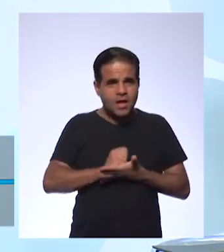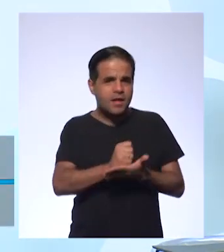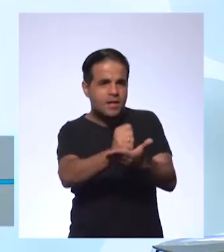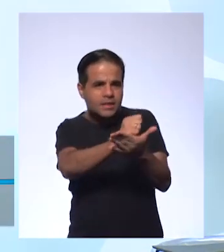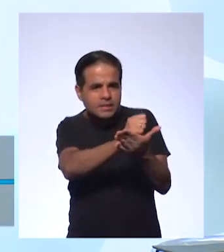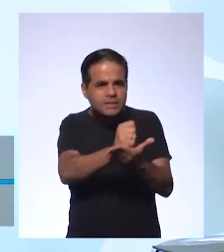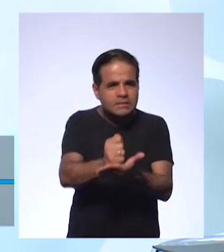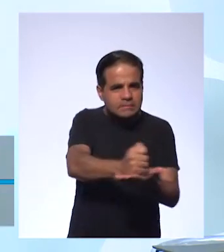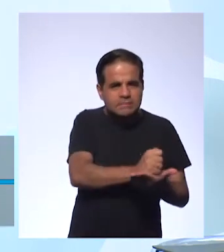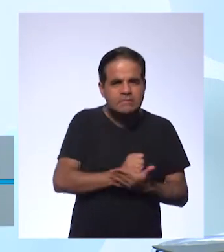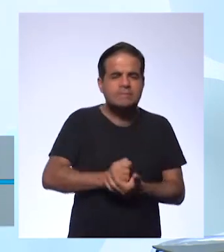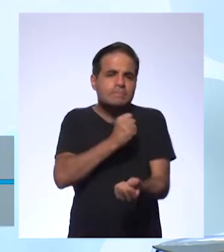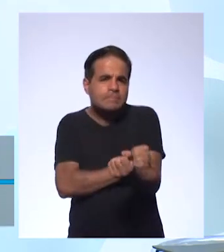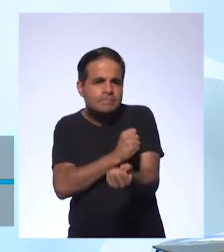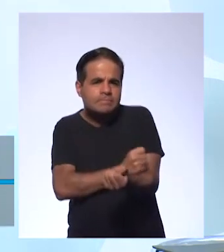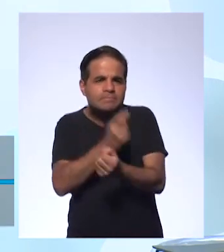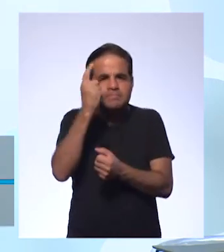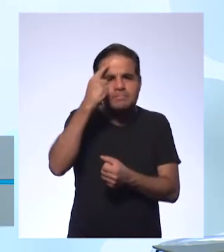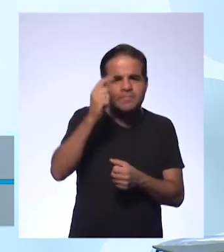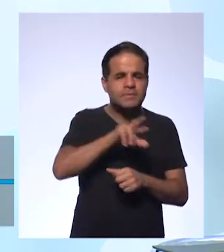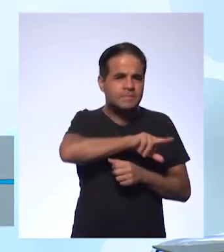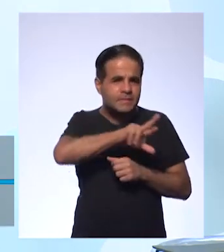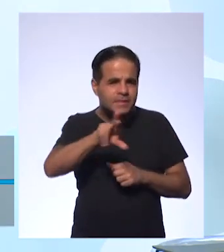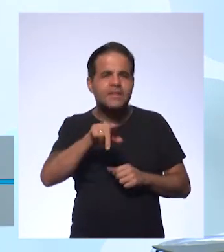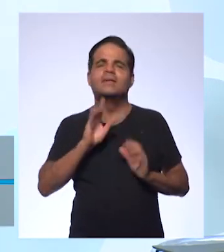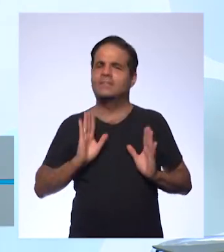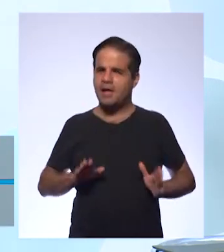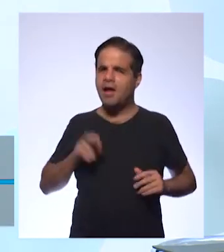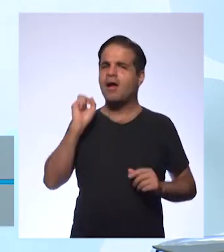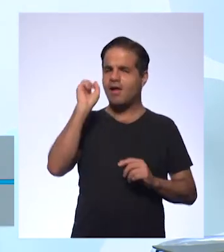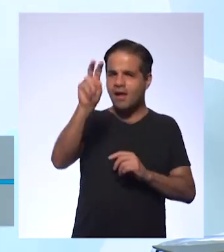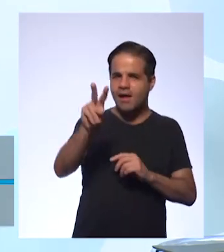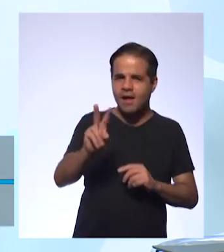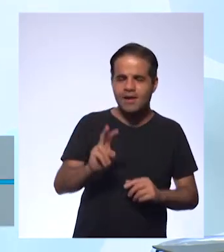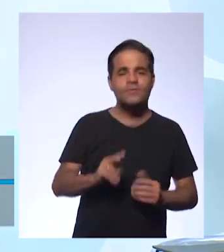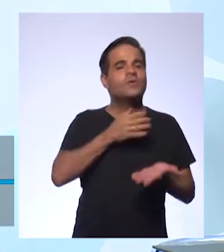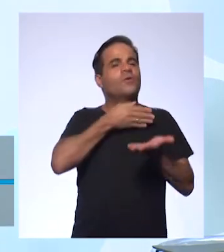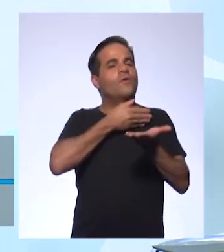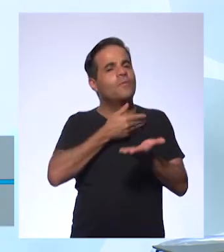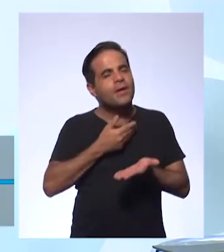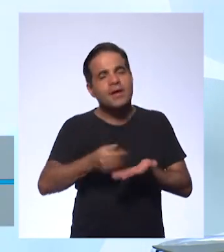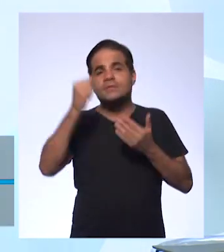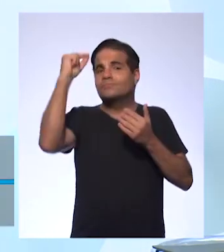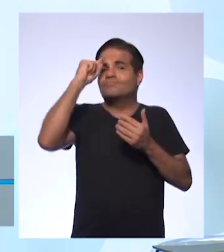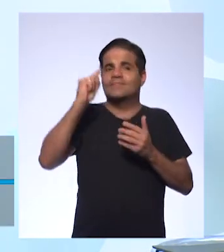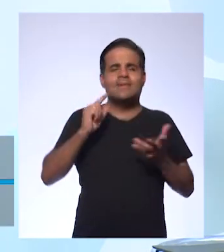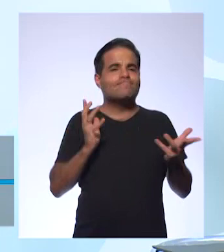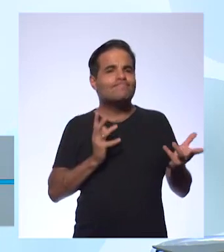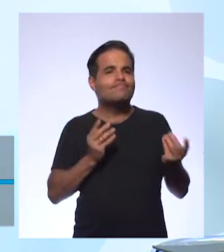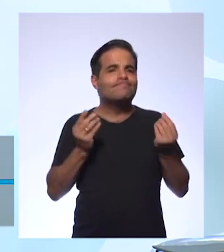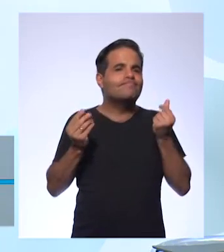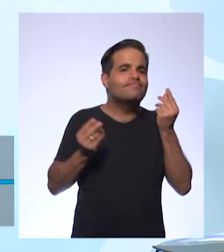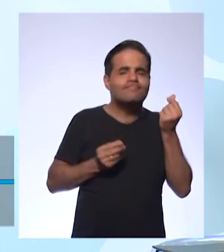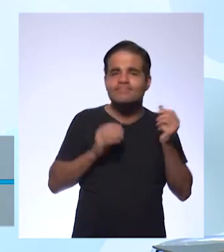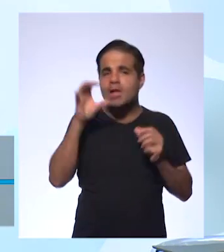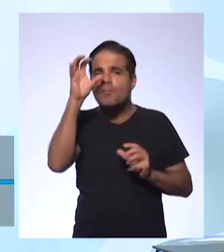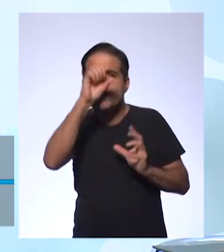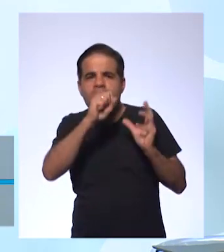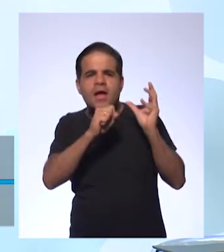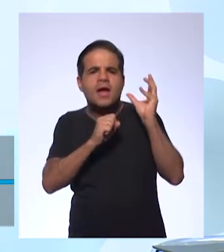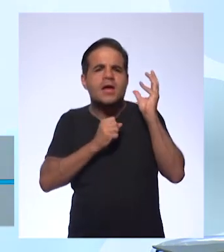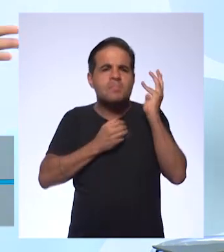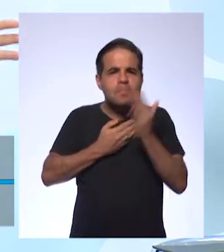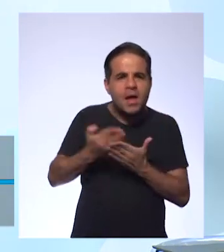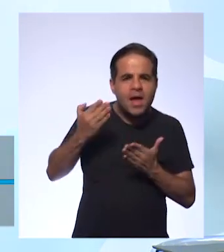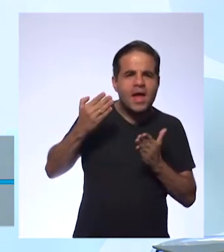é muito fã de jogos, que eu vi que vários de vocês são. Não é assim? Você começa não sabendo muito bem, não é? Você perde, você